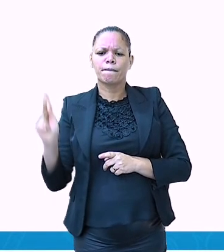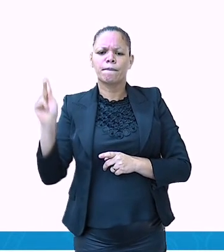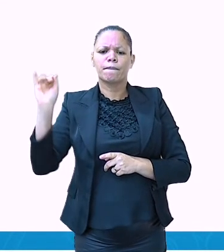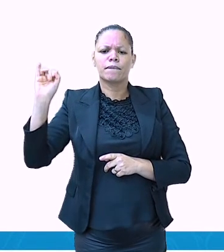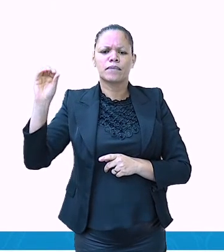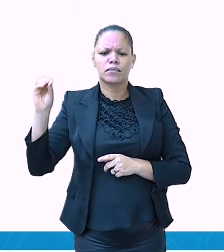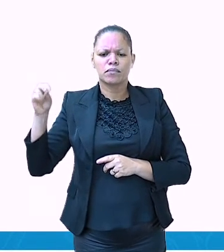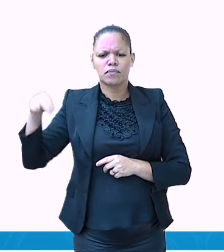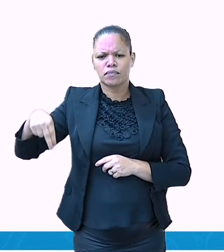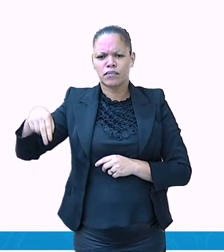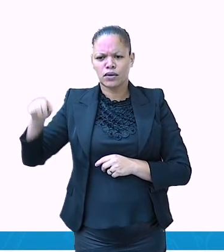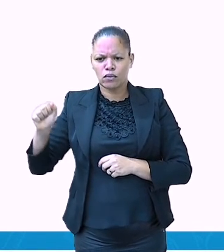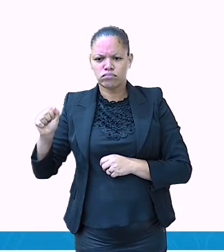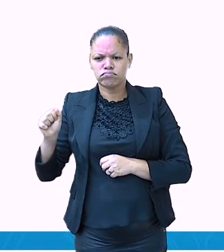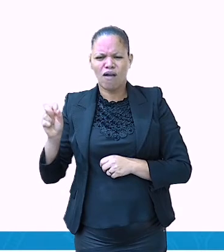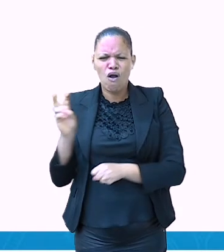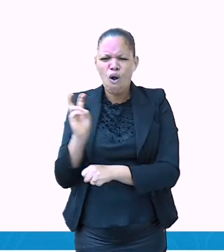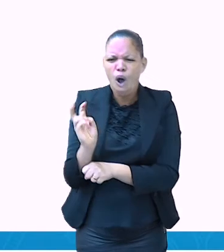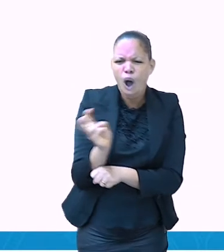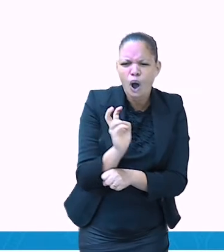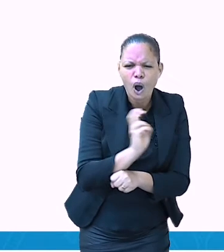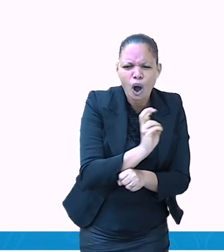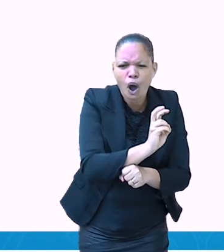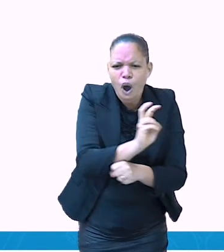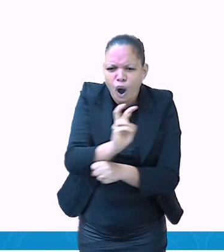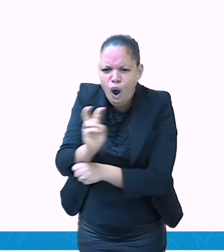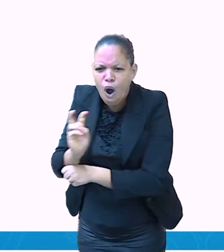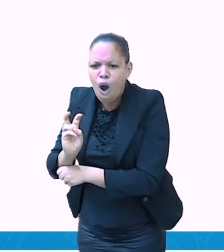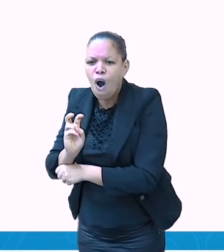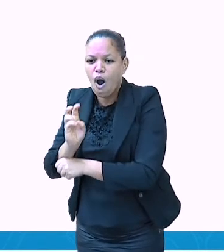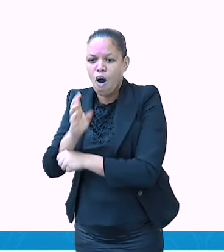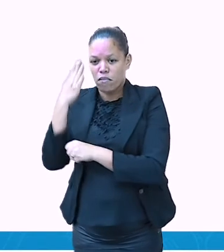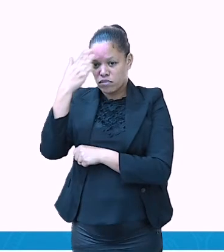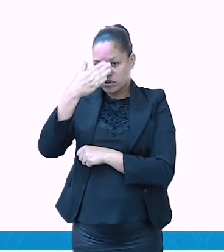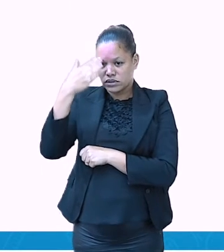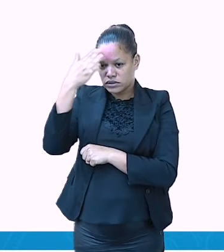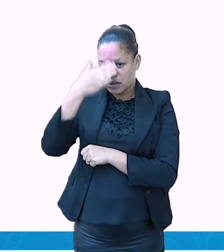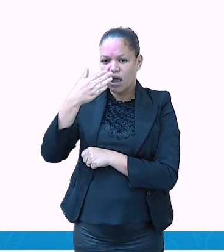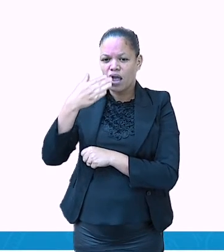têm caudas. E